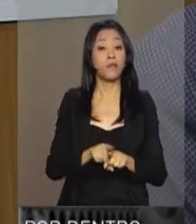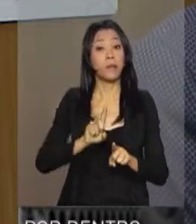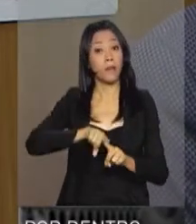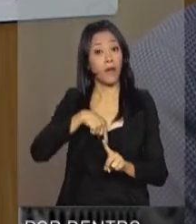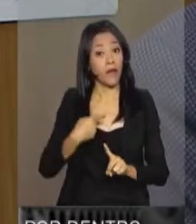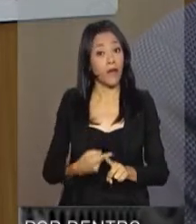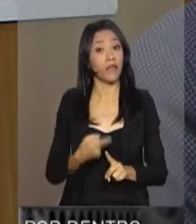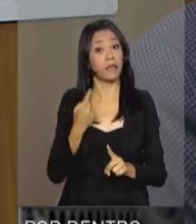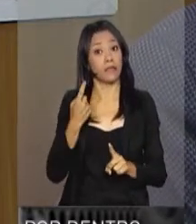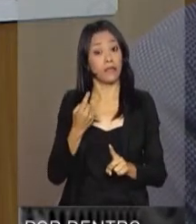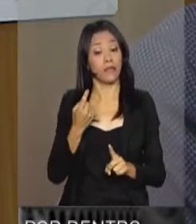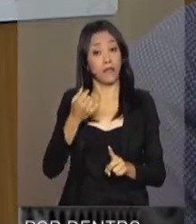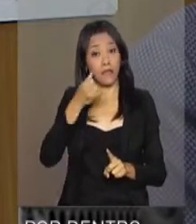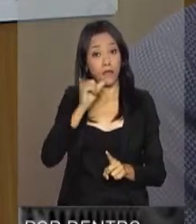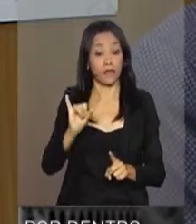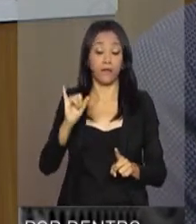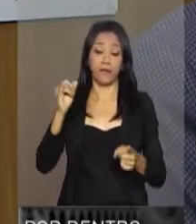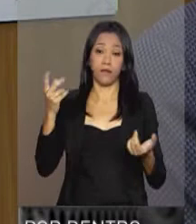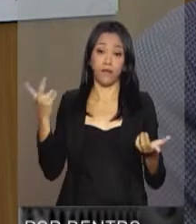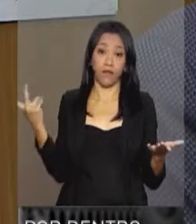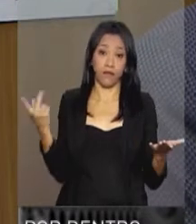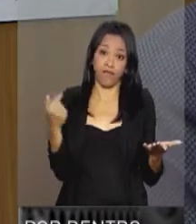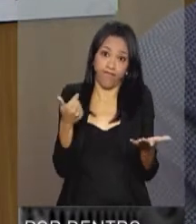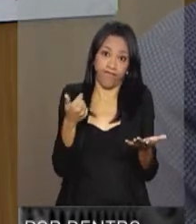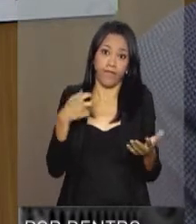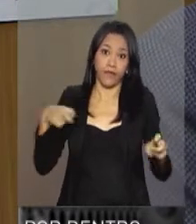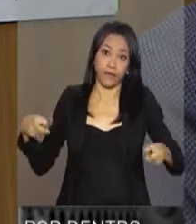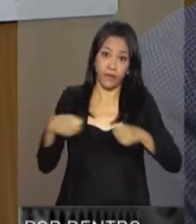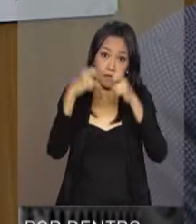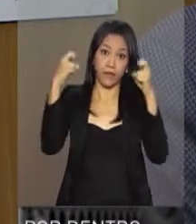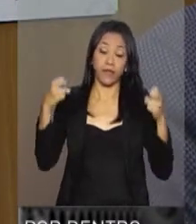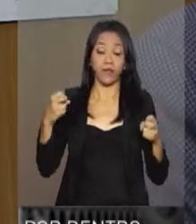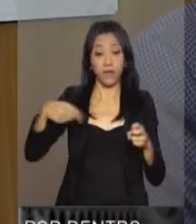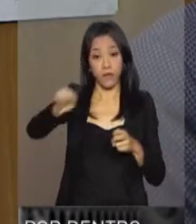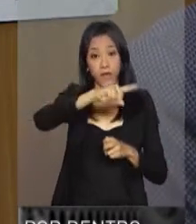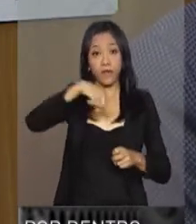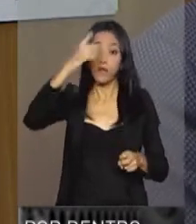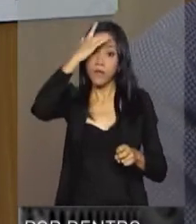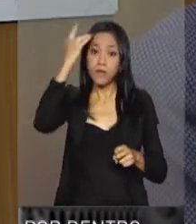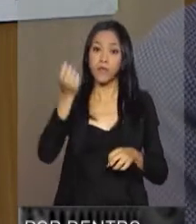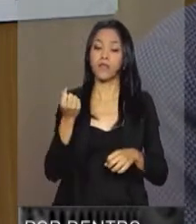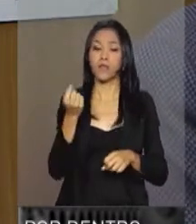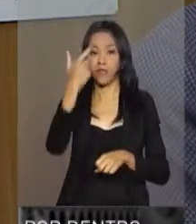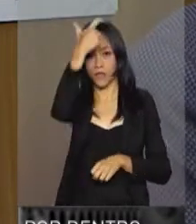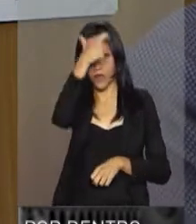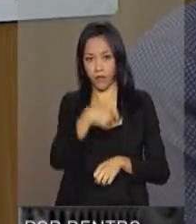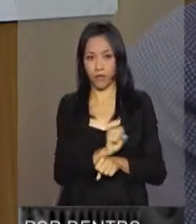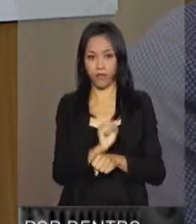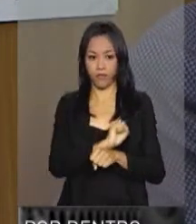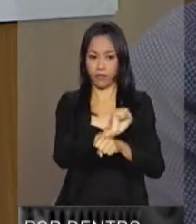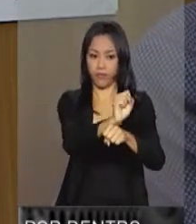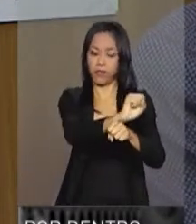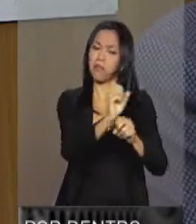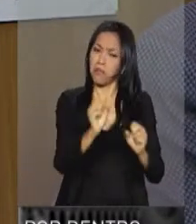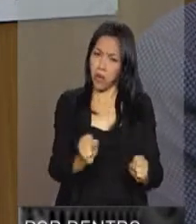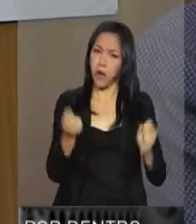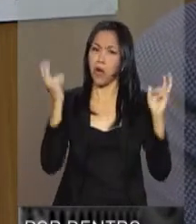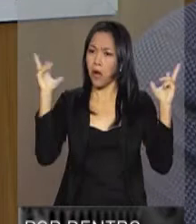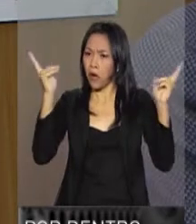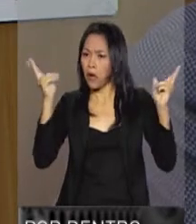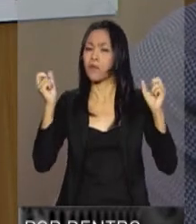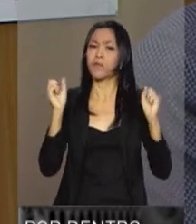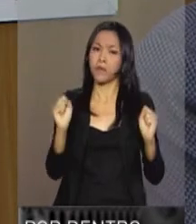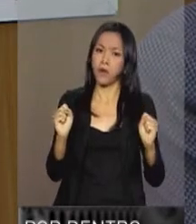mais restritivas cada fiz mais forte para que os motoristas entendo que podem se divertir podem dirigir